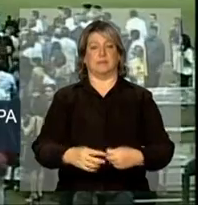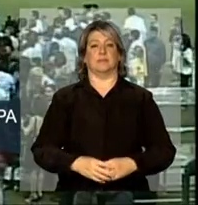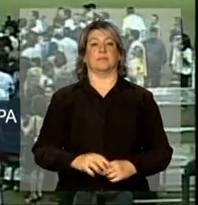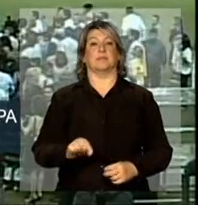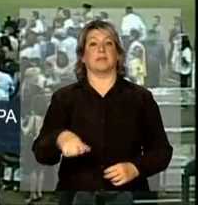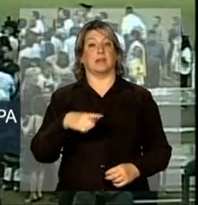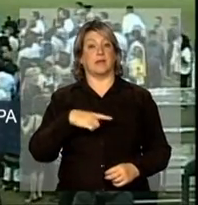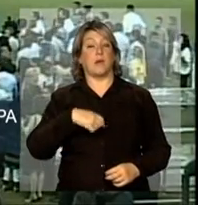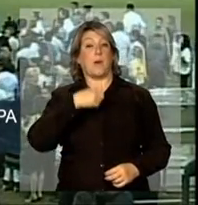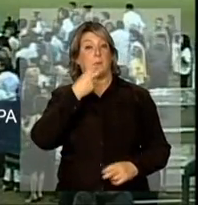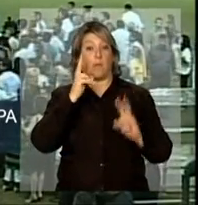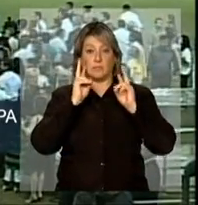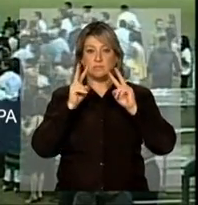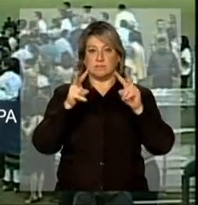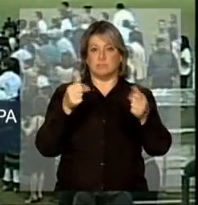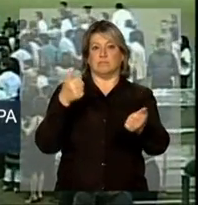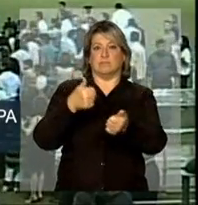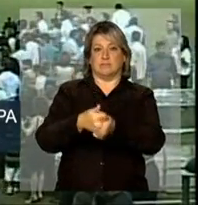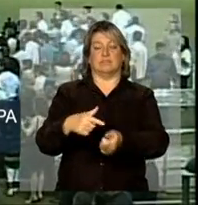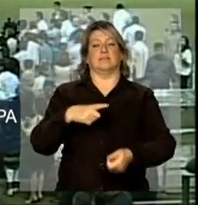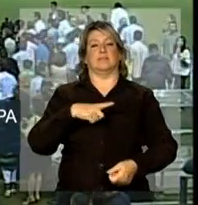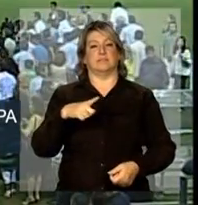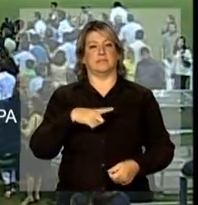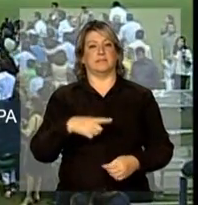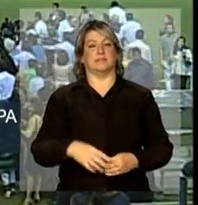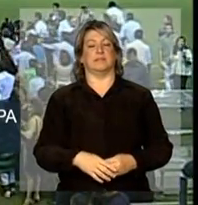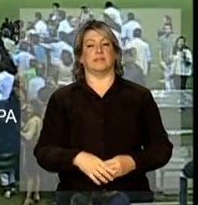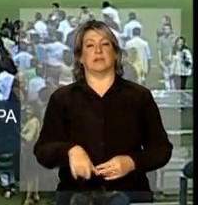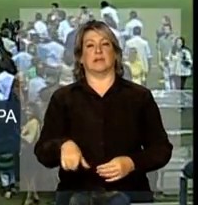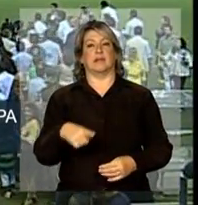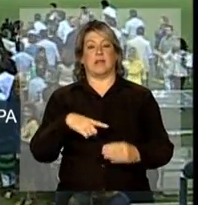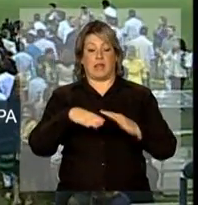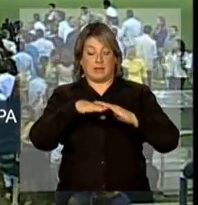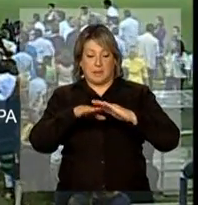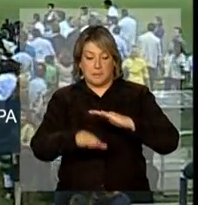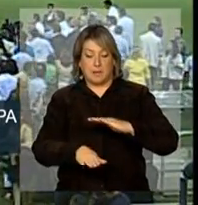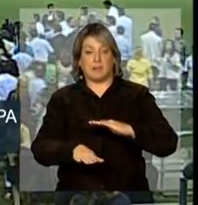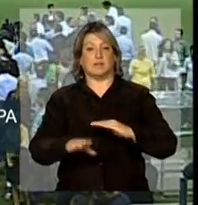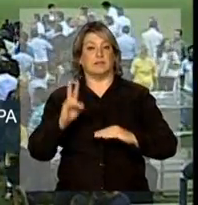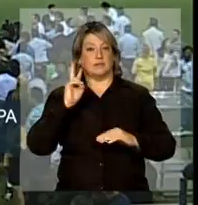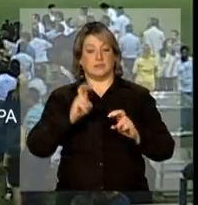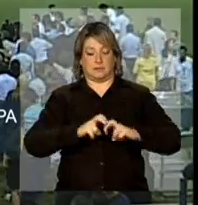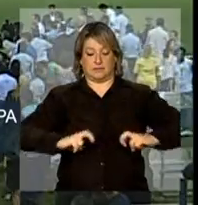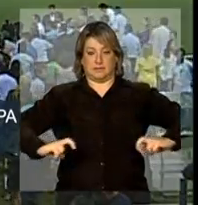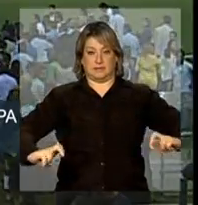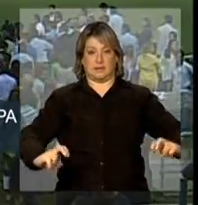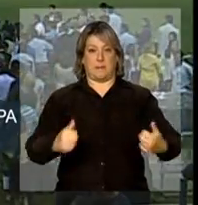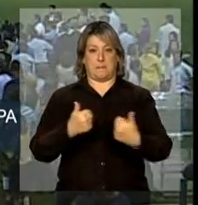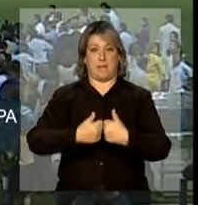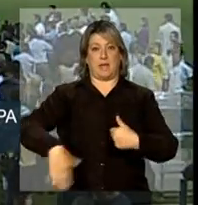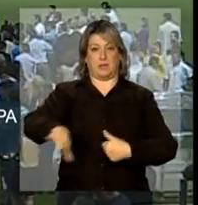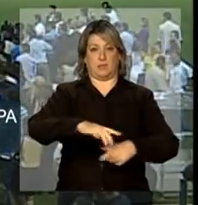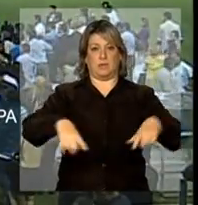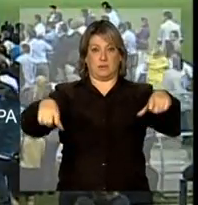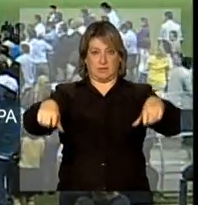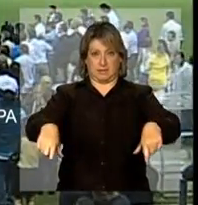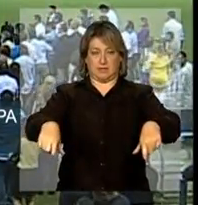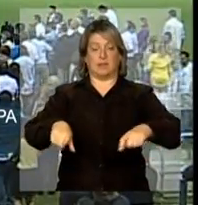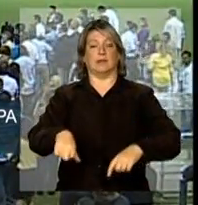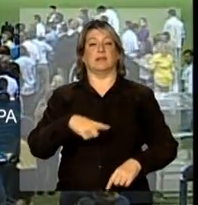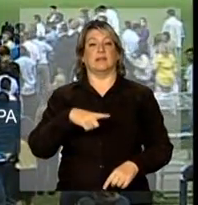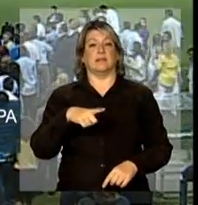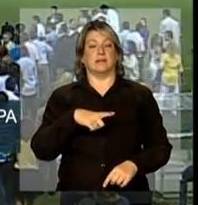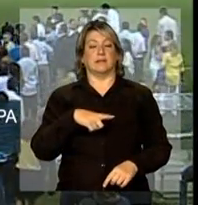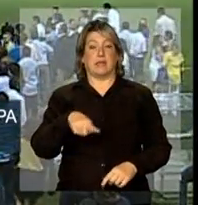Houve uma boa aproximação da arquibancada inferior em relação ao campo.